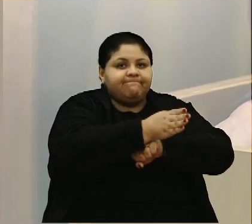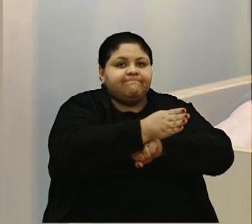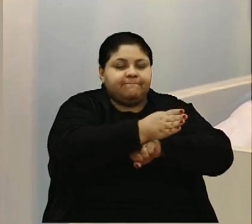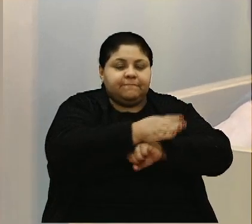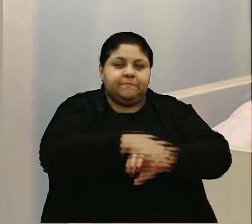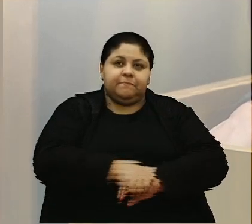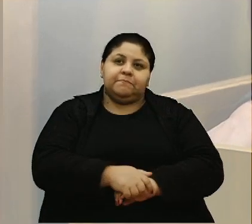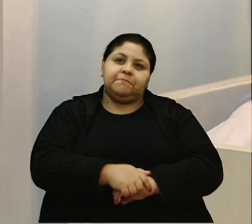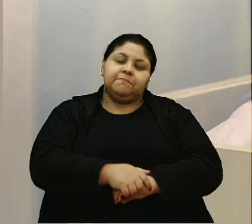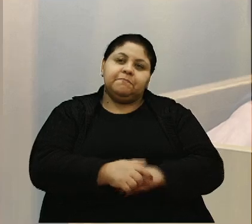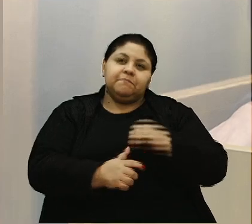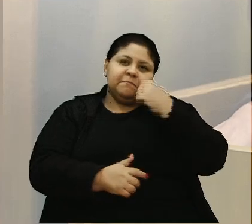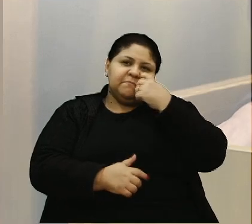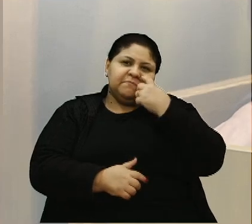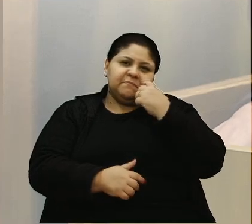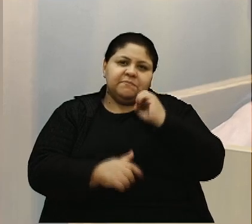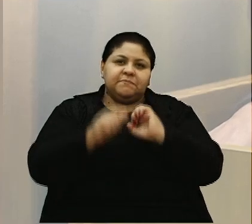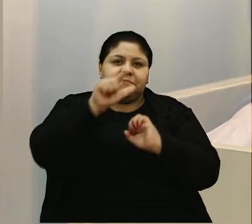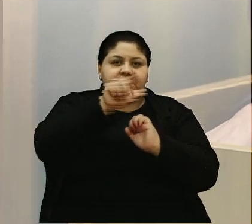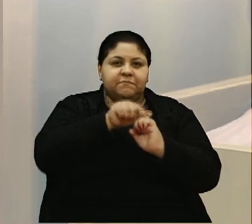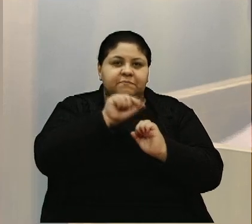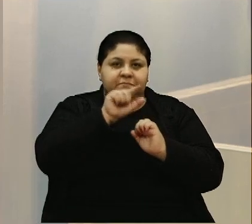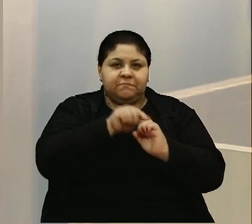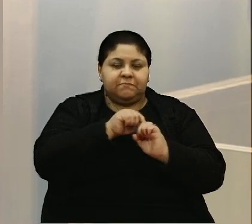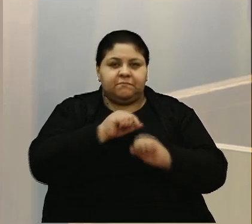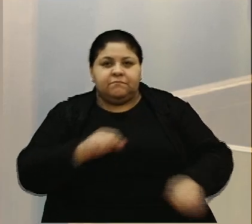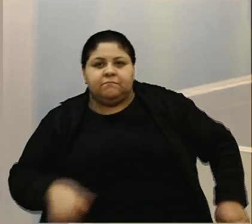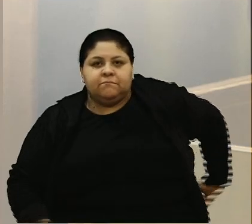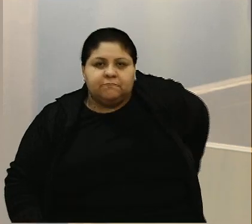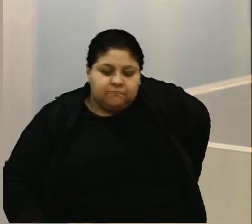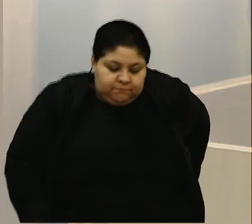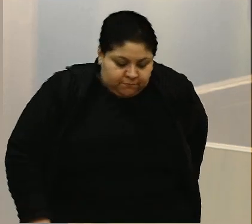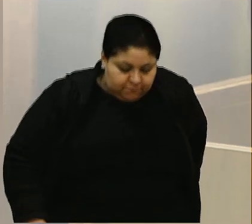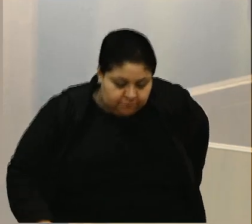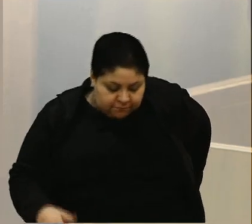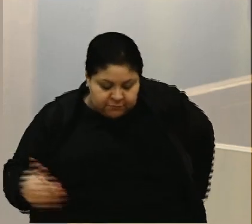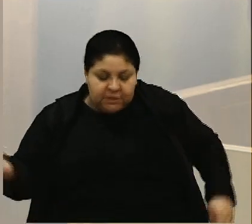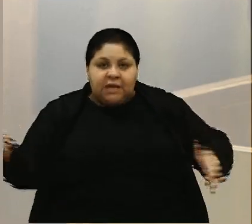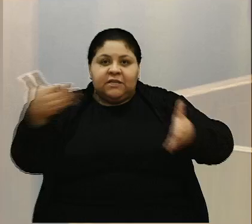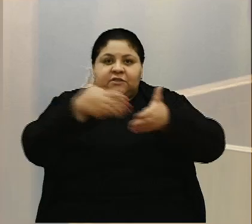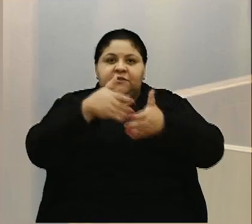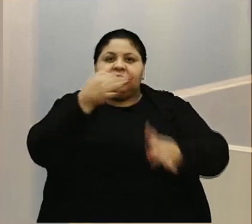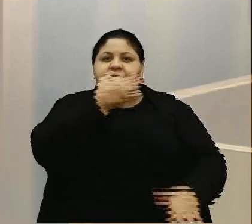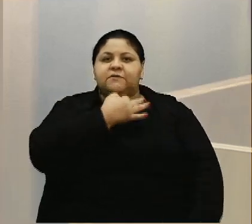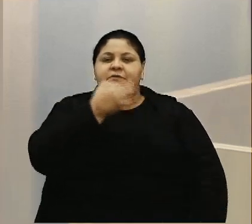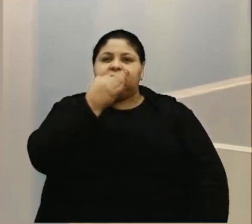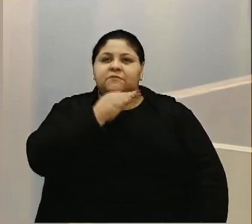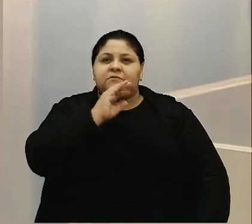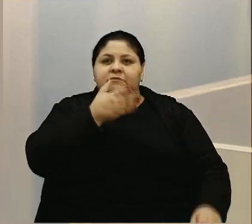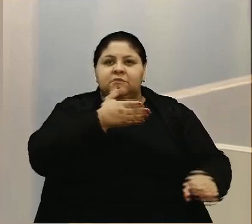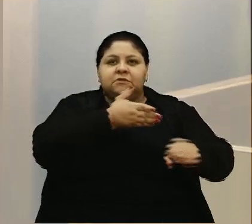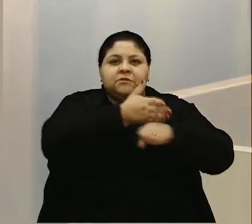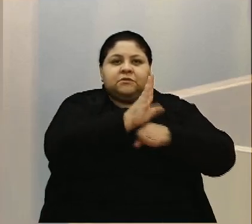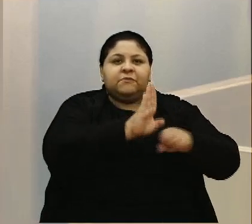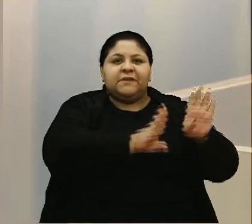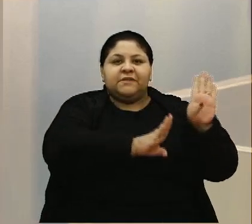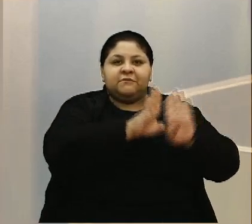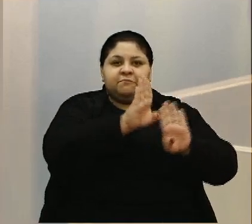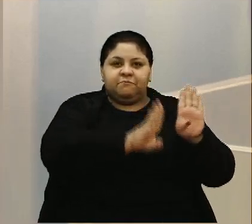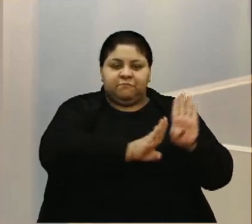Planalto. Essas empresas, elas vêm a Caxias do Sul, participam da